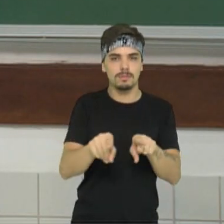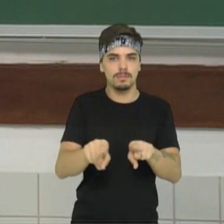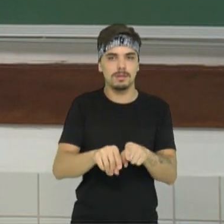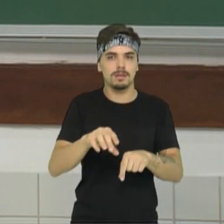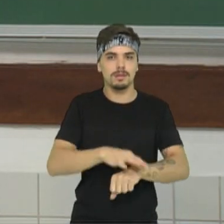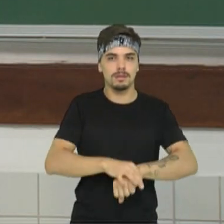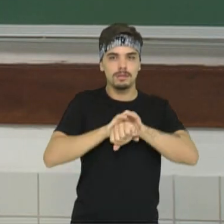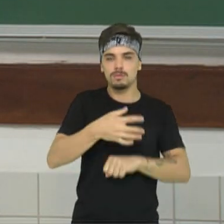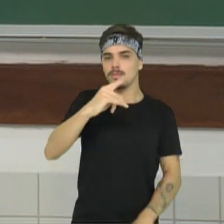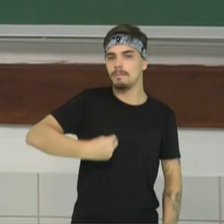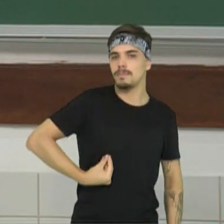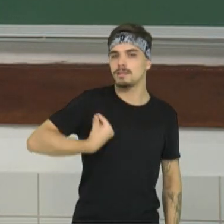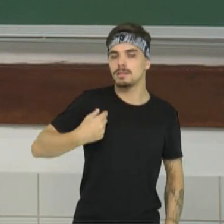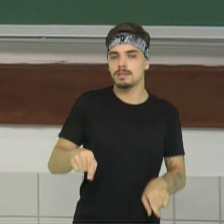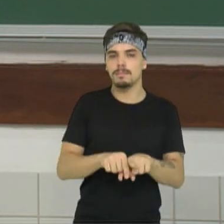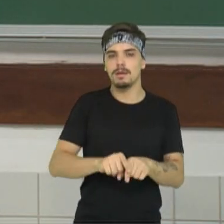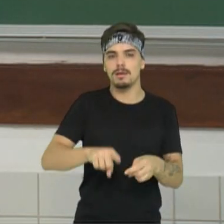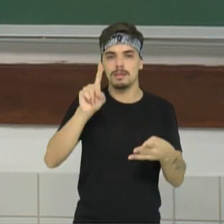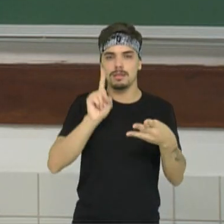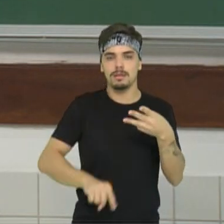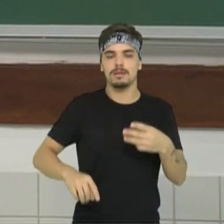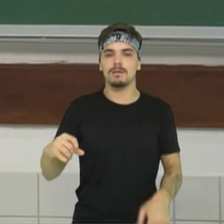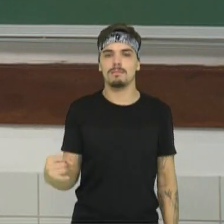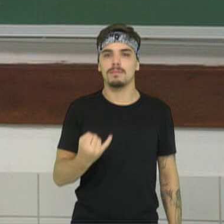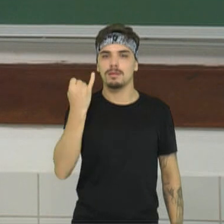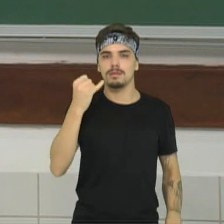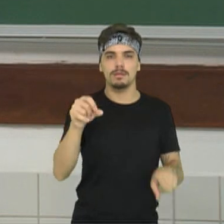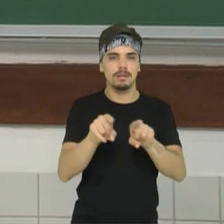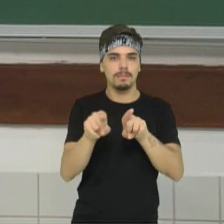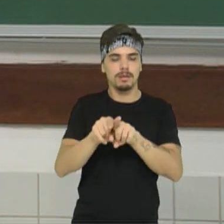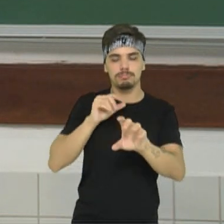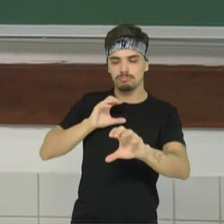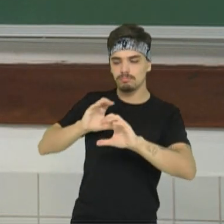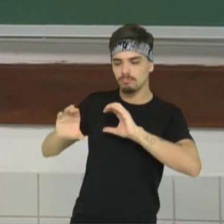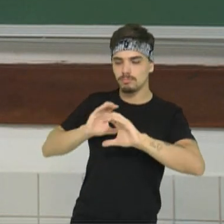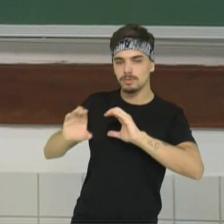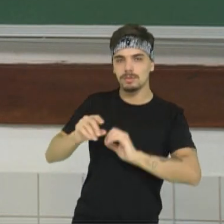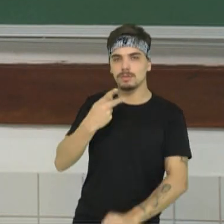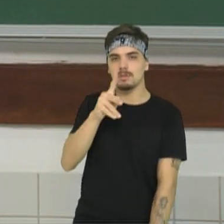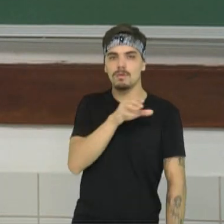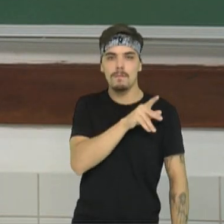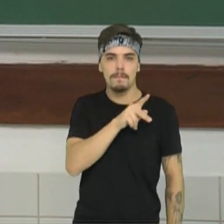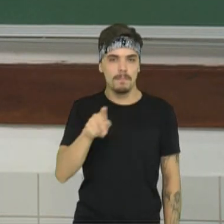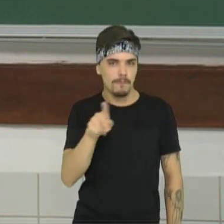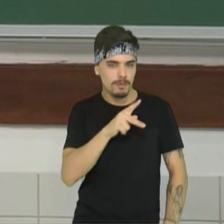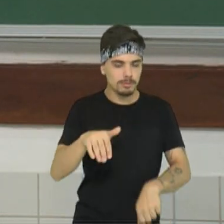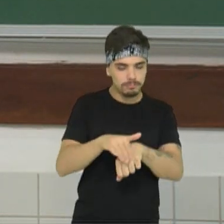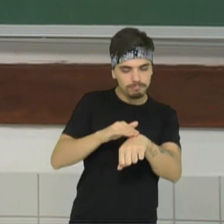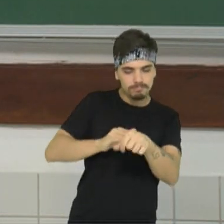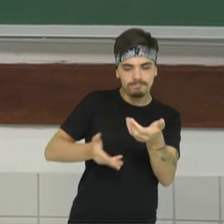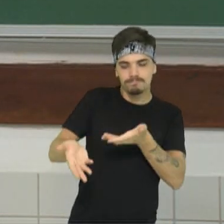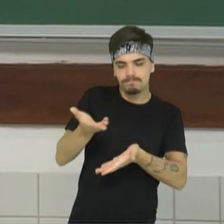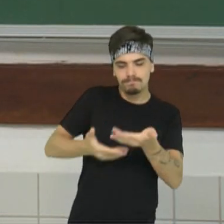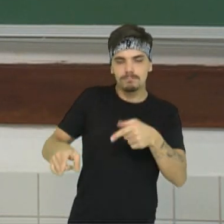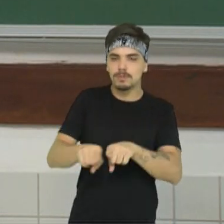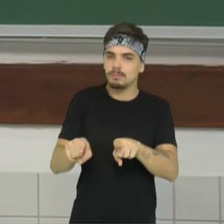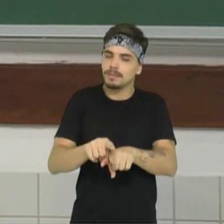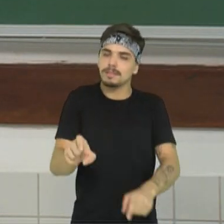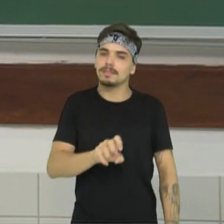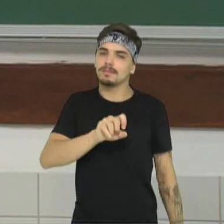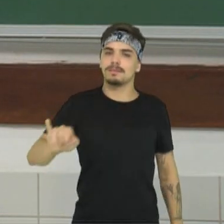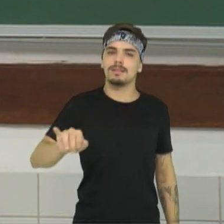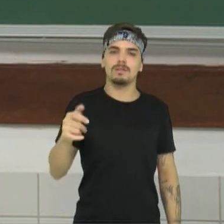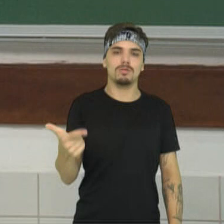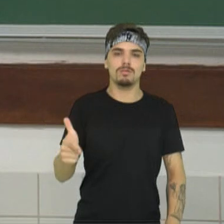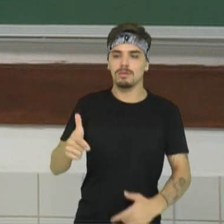sua presença. Terceiro, importantíssimo também, comunique-se com os seus professores. E se você, porventura, ainda não